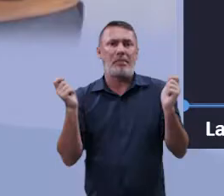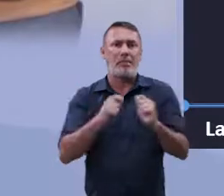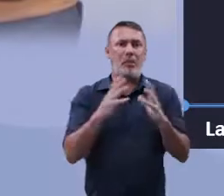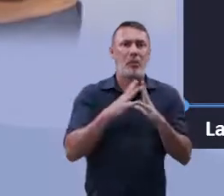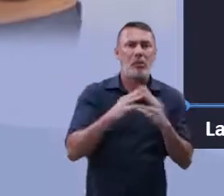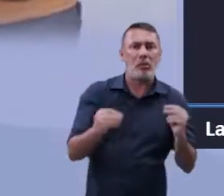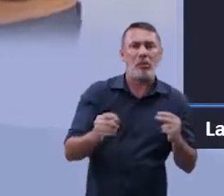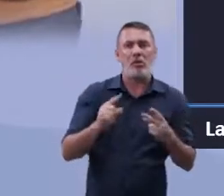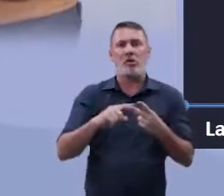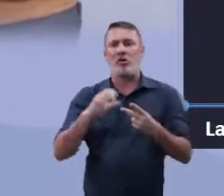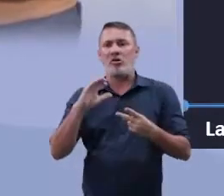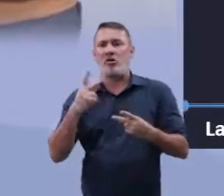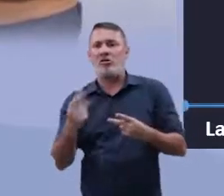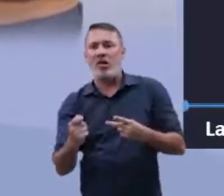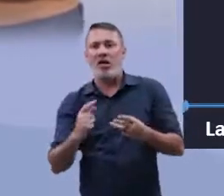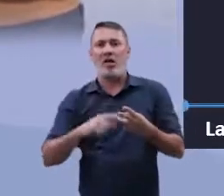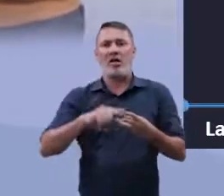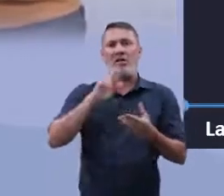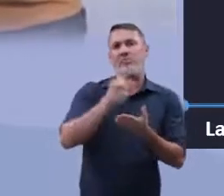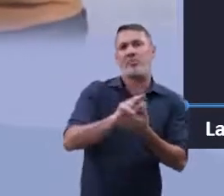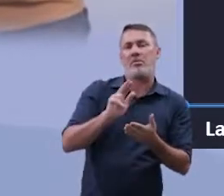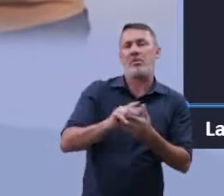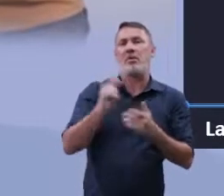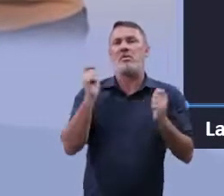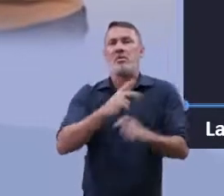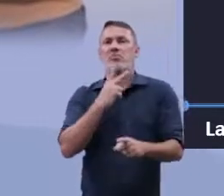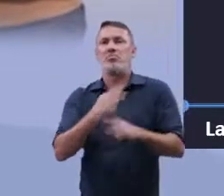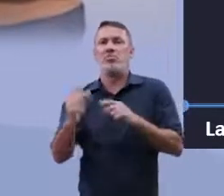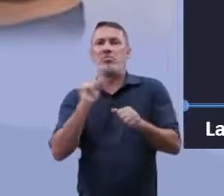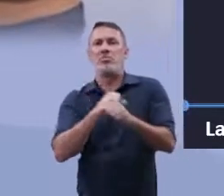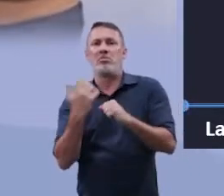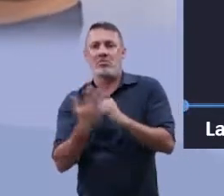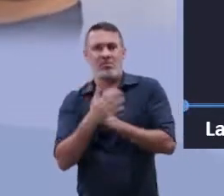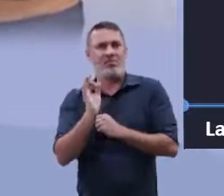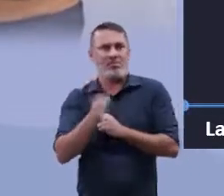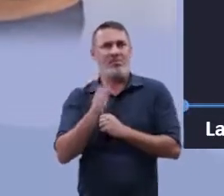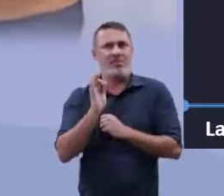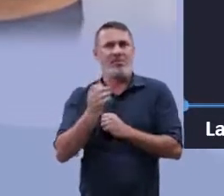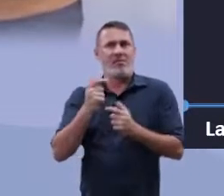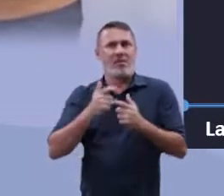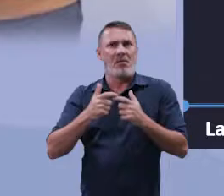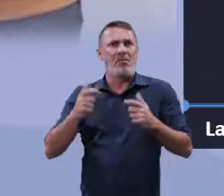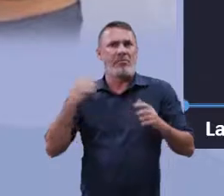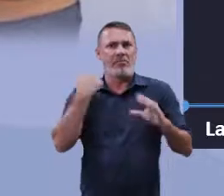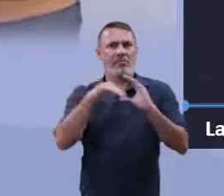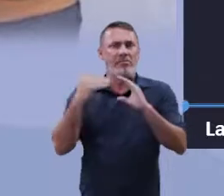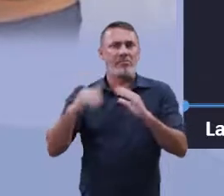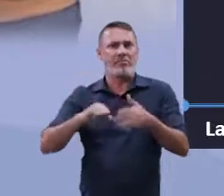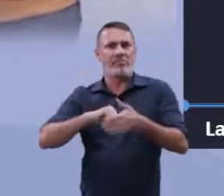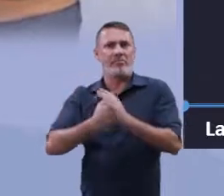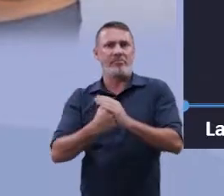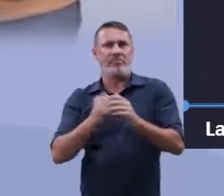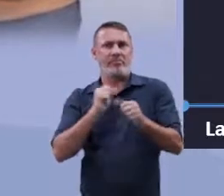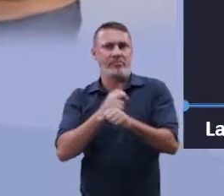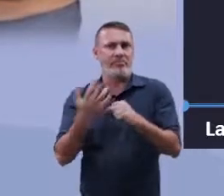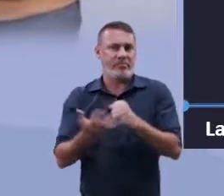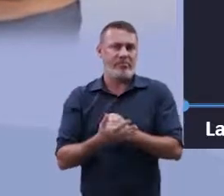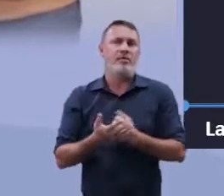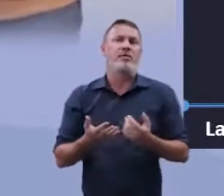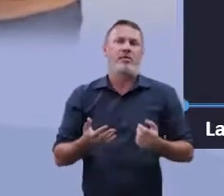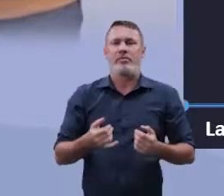possíveis receitas, chás, alguma coisa para coibir, ali bloquear o corona na sua